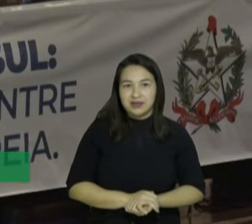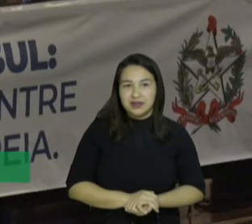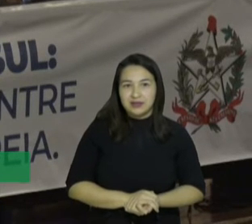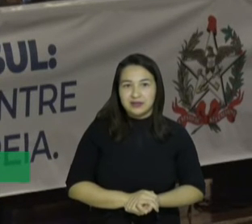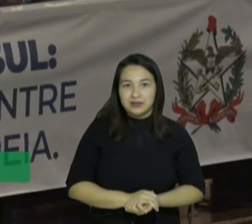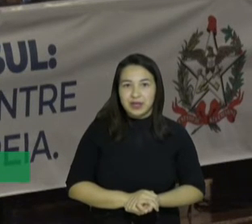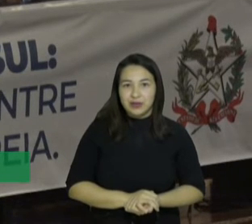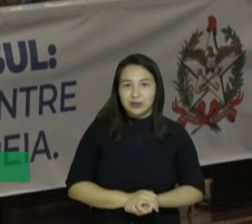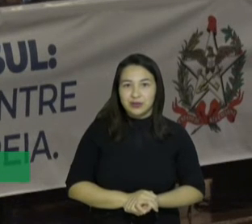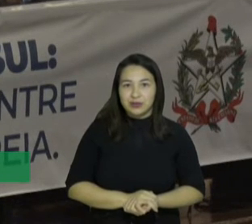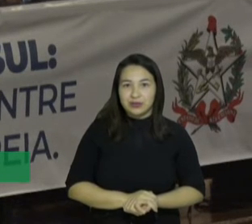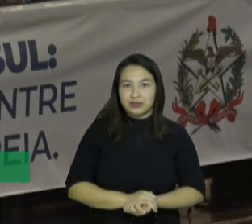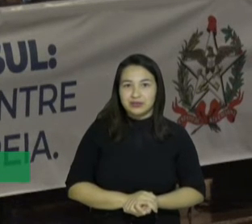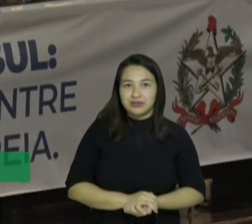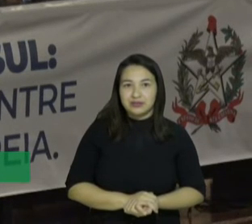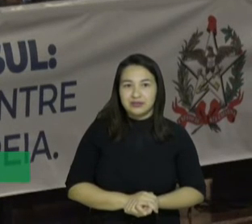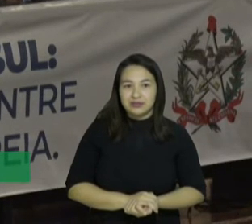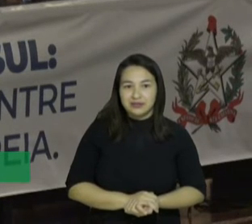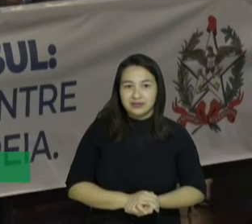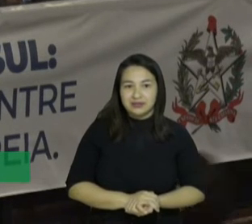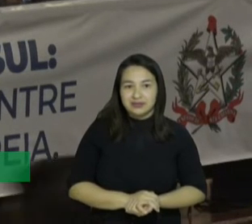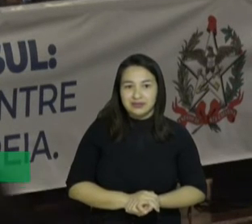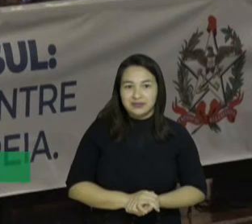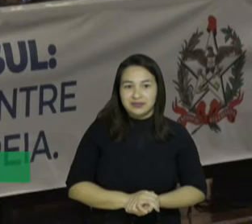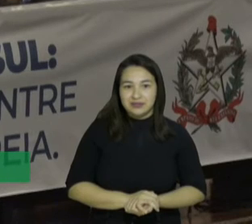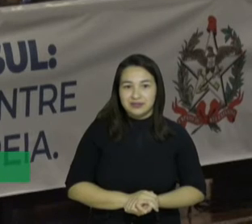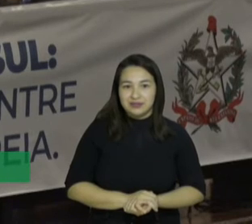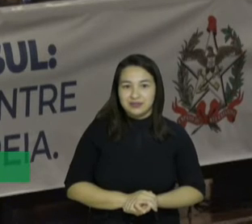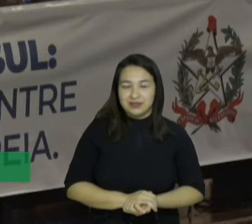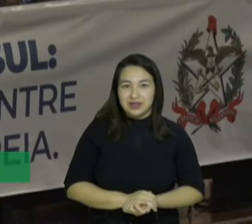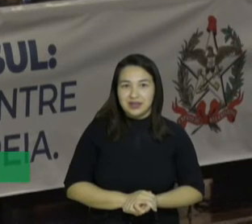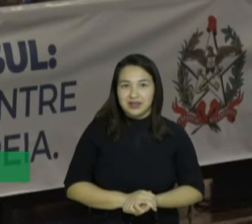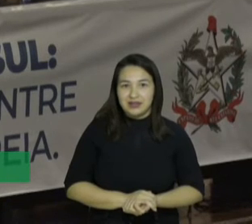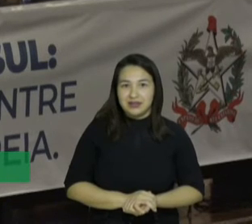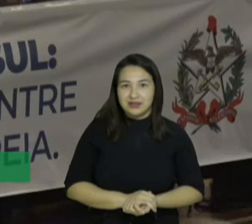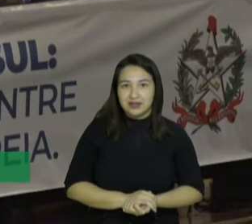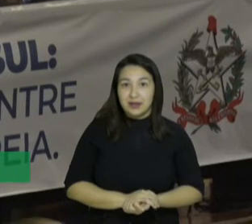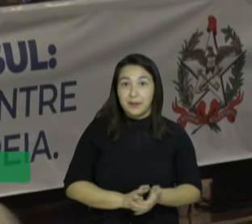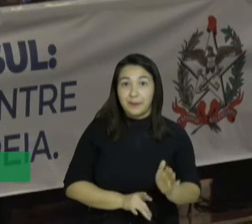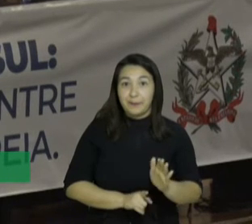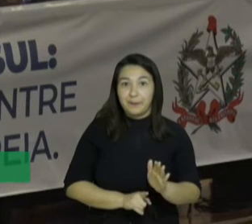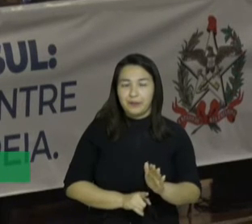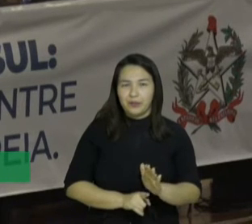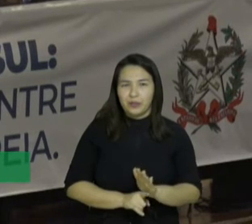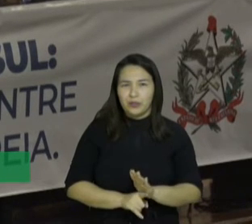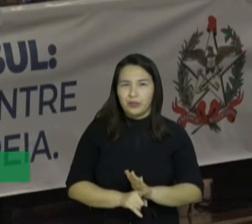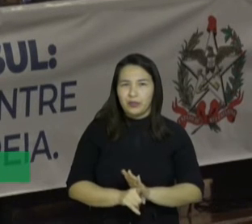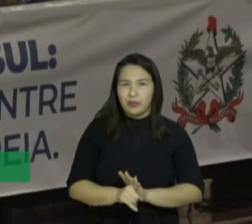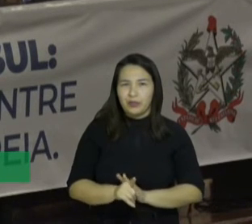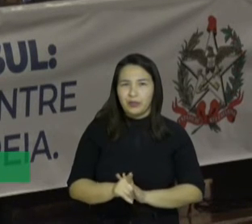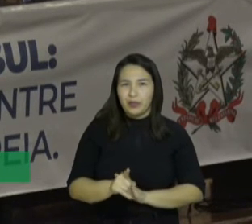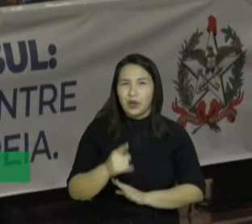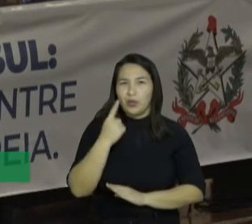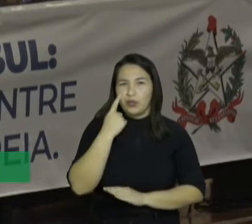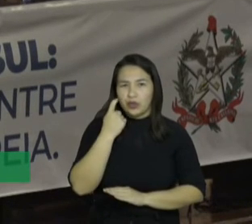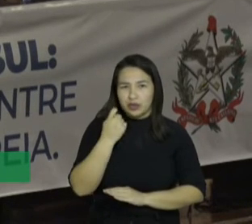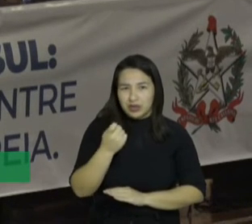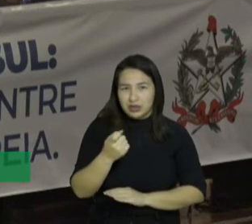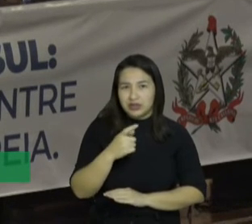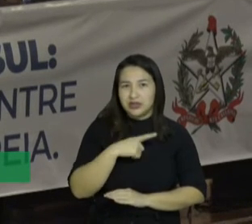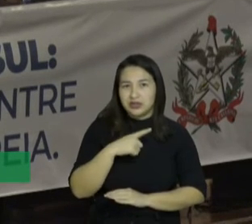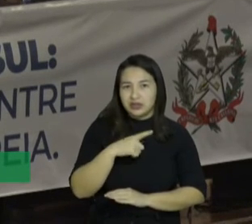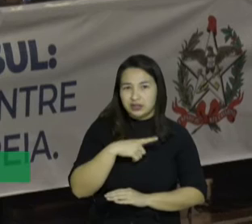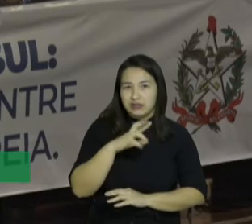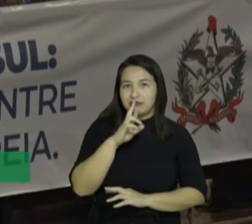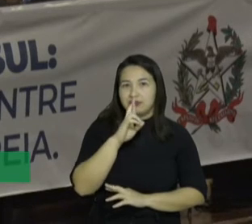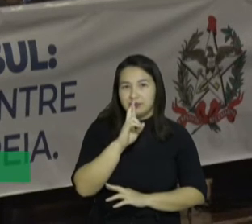eh eh é uma é uma pergunta diplomaticamente interessante de ser respondida